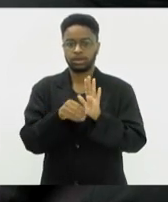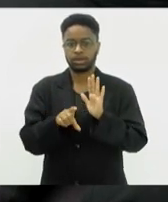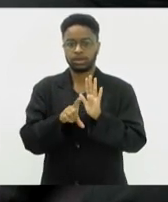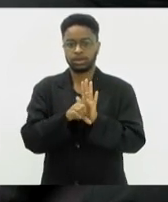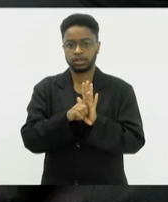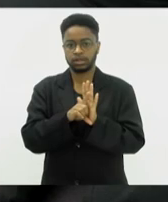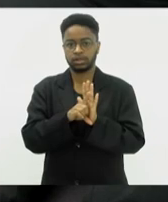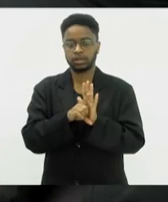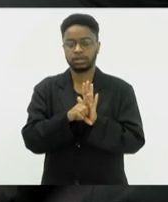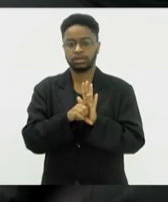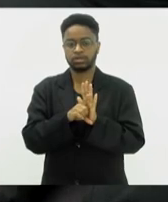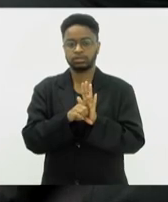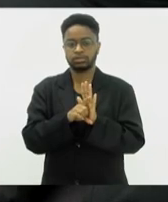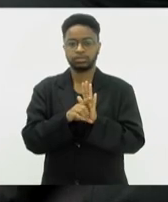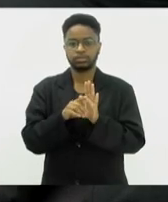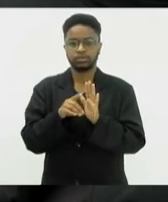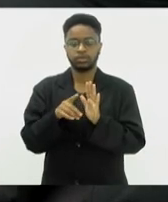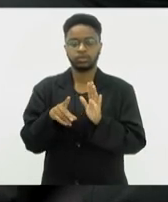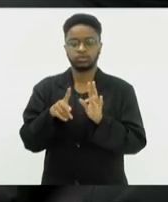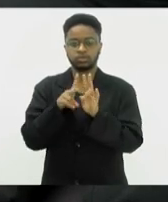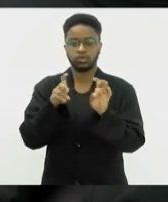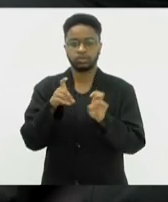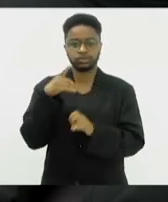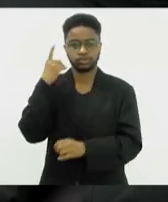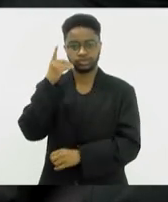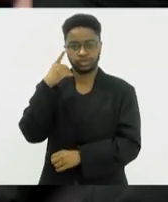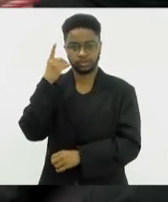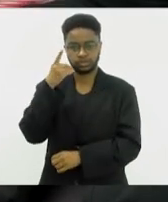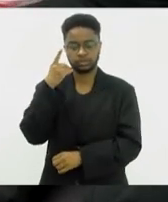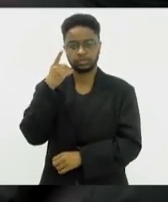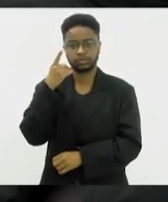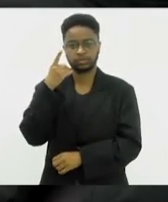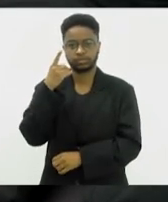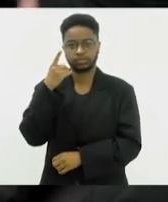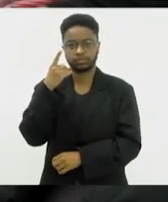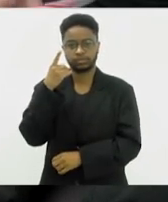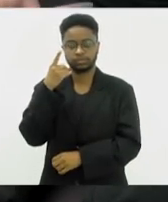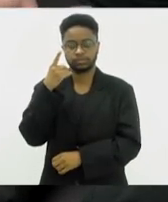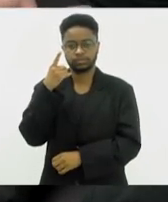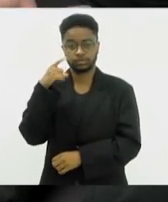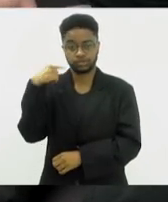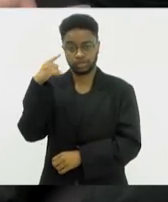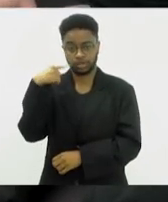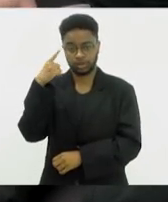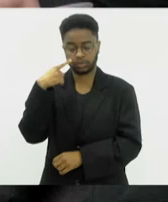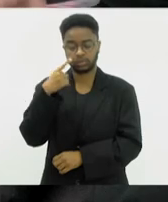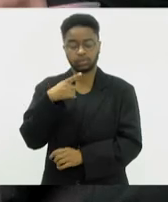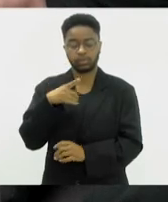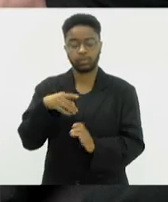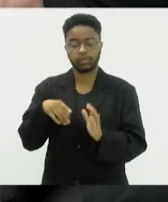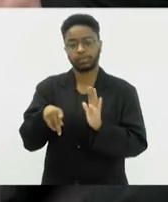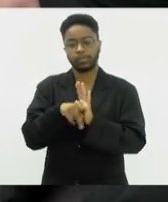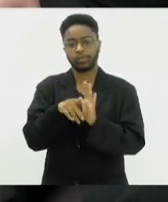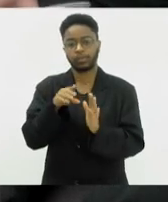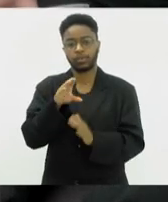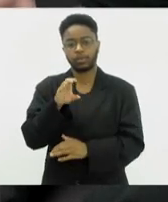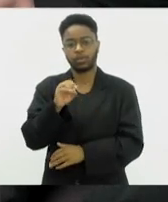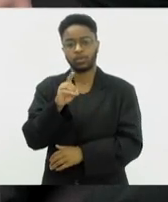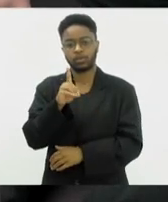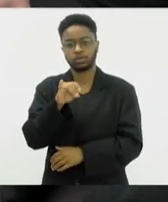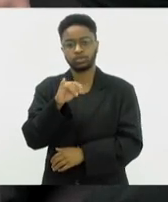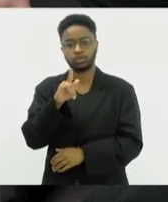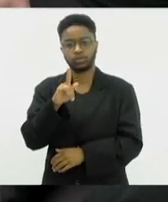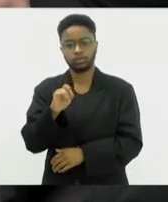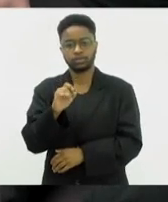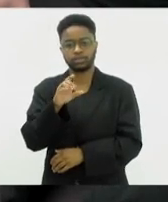às normas do direito, a LINDB, que seria a nova lei de introdução ao Código Civil. Agora me fugiu